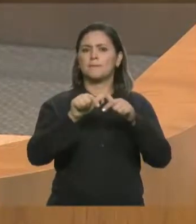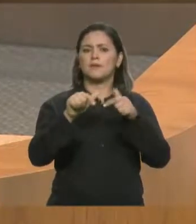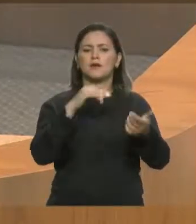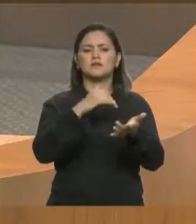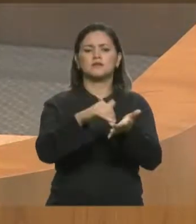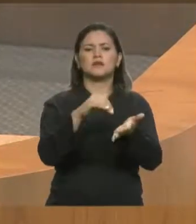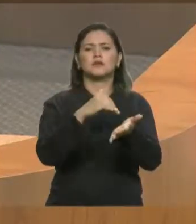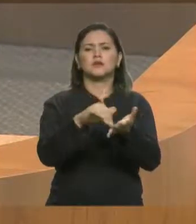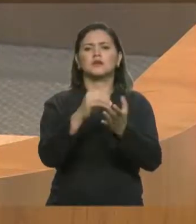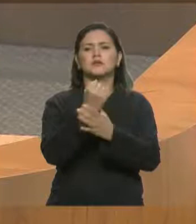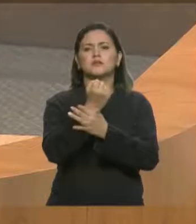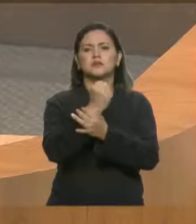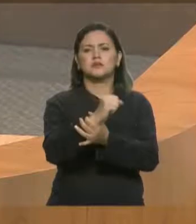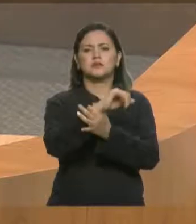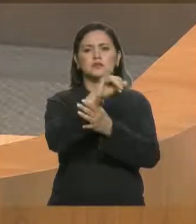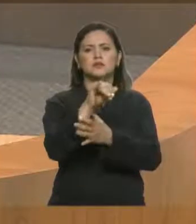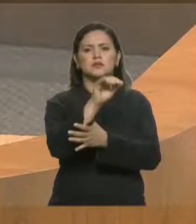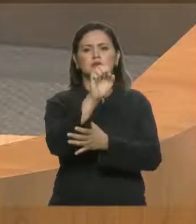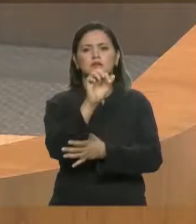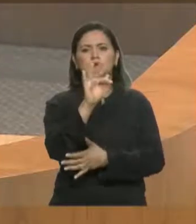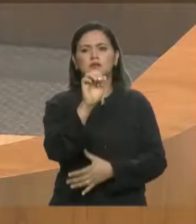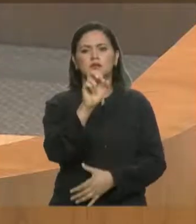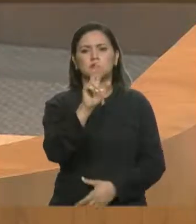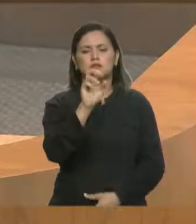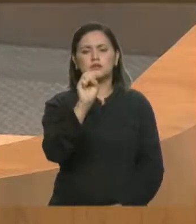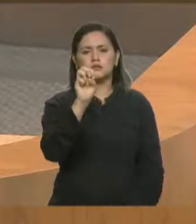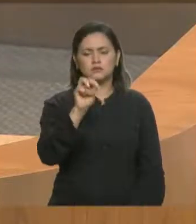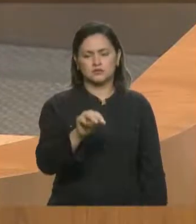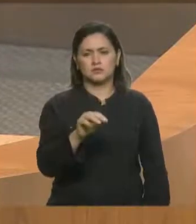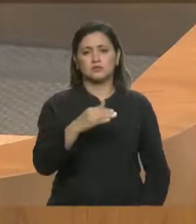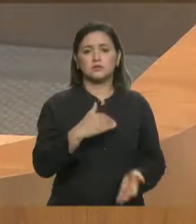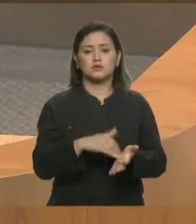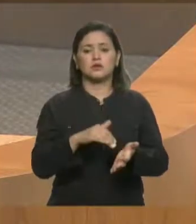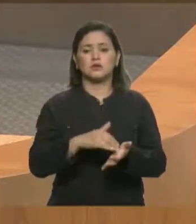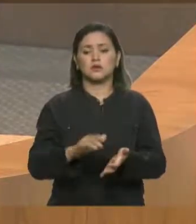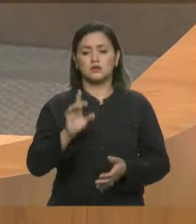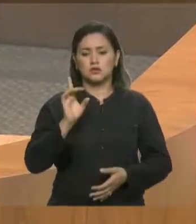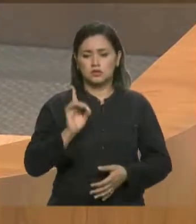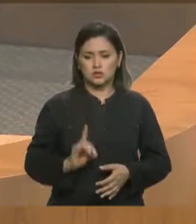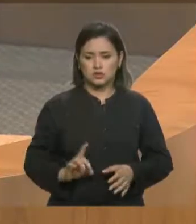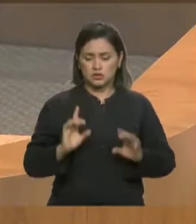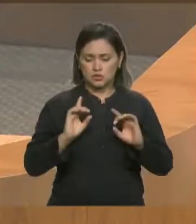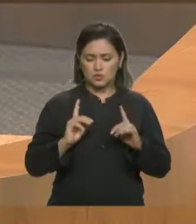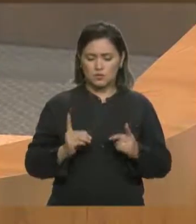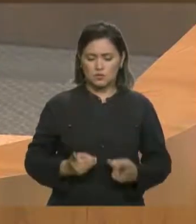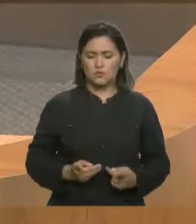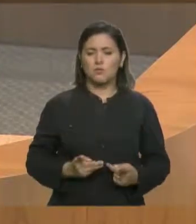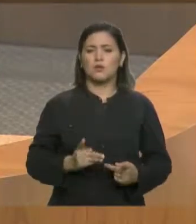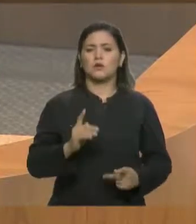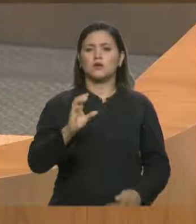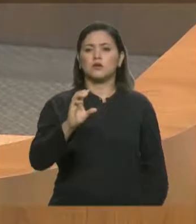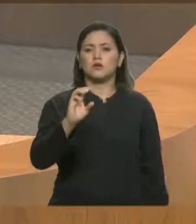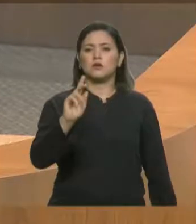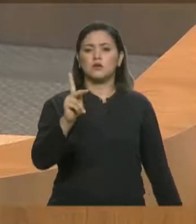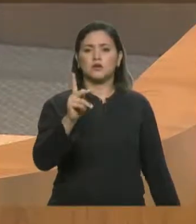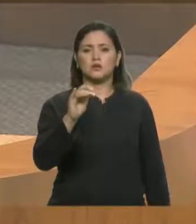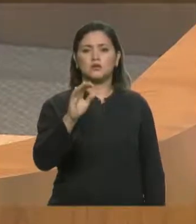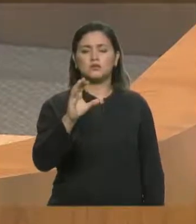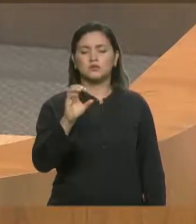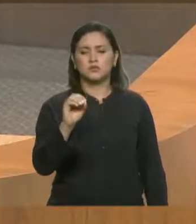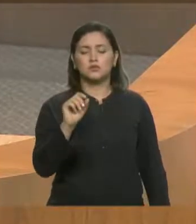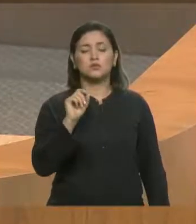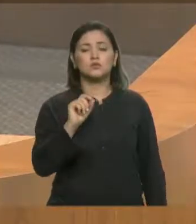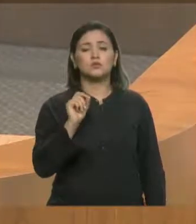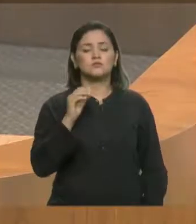Jefferson Portela, do secretário de Direitos Humanos, Chico Gonçalves, que ainda no final de semana foi